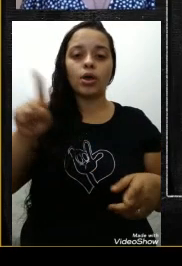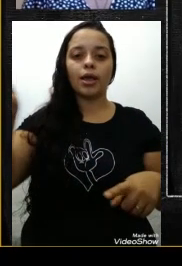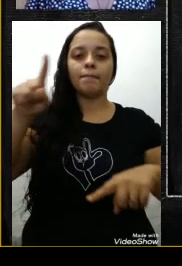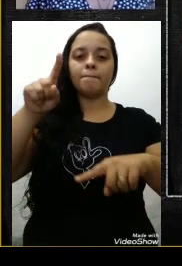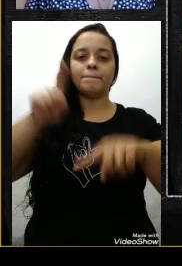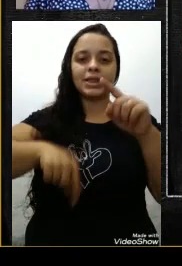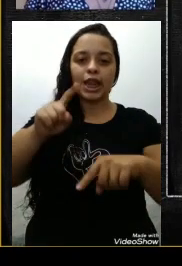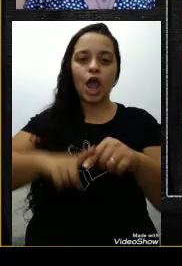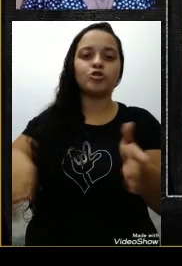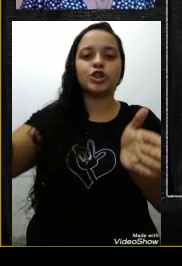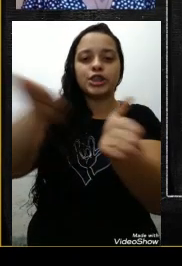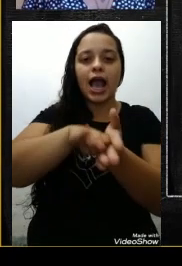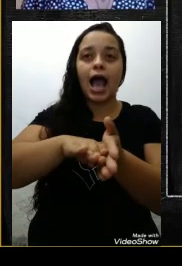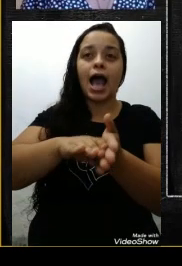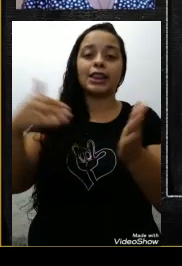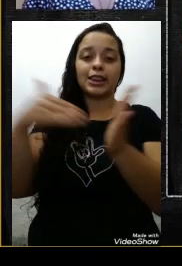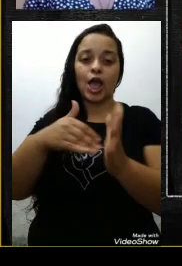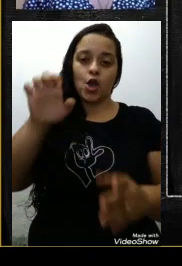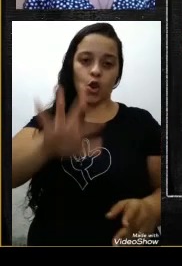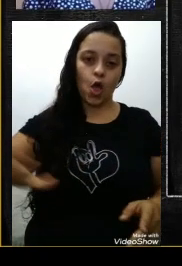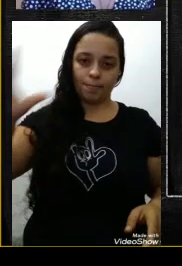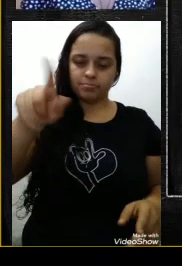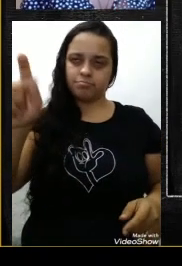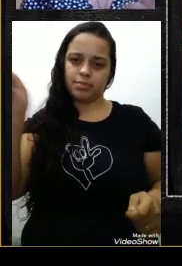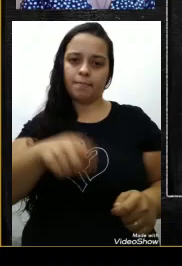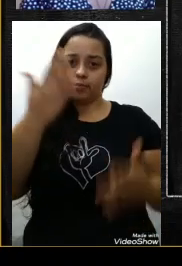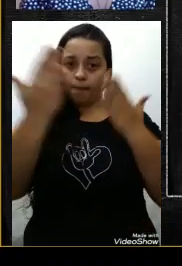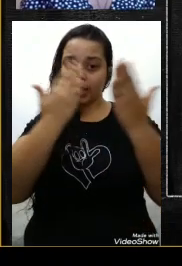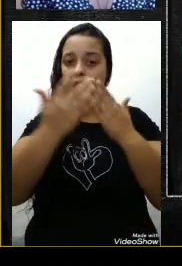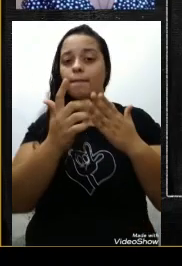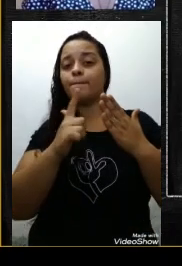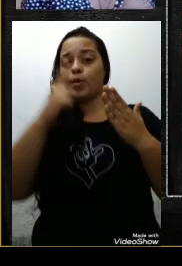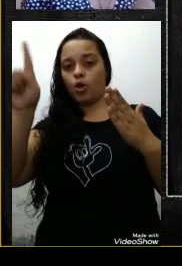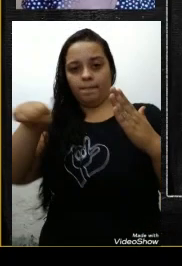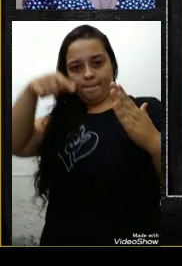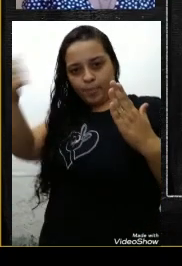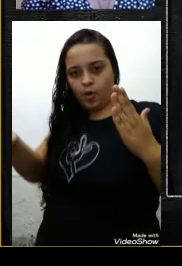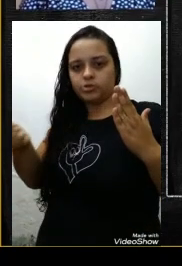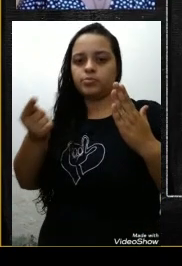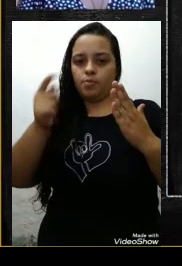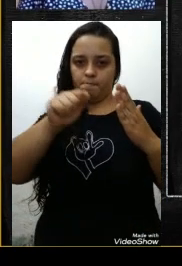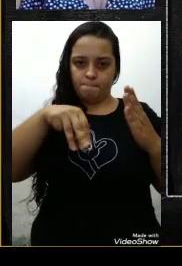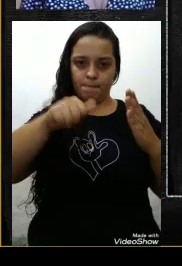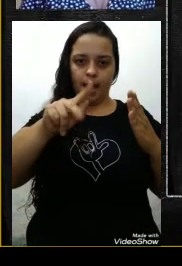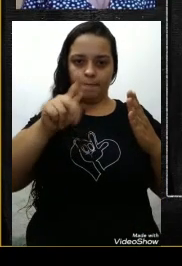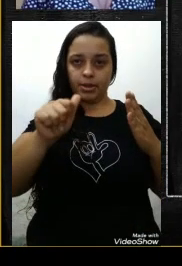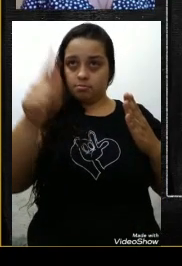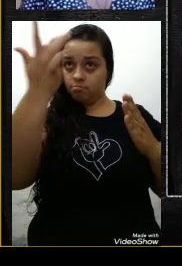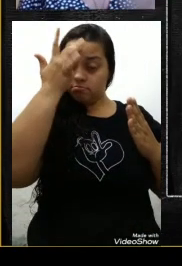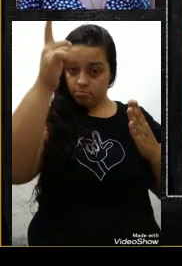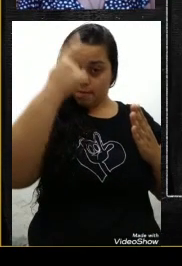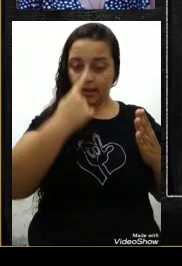do Oriente chegassem até a Europa. Comparem esse mapa com o próximo mapa que eu vou mostrar para